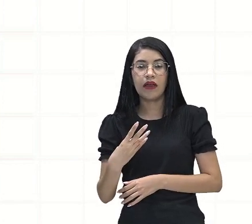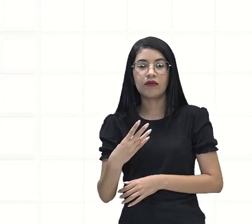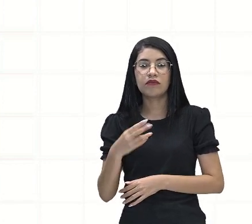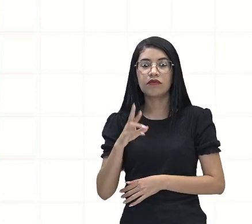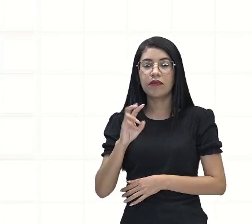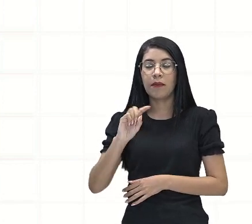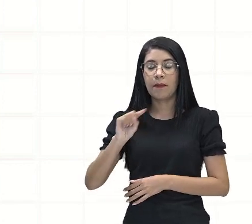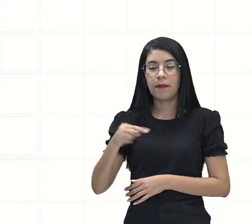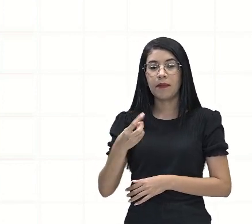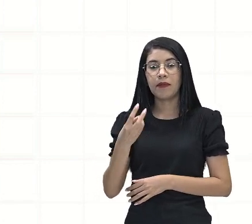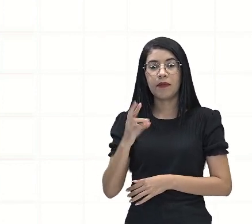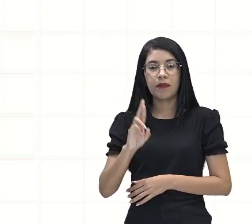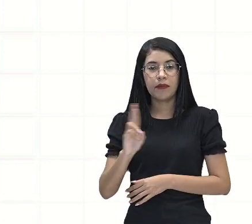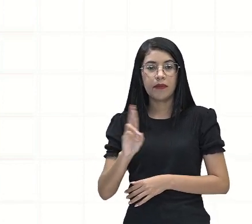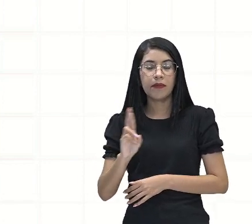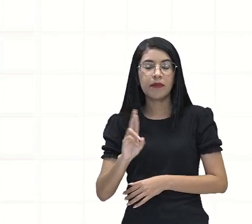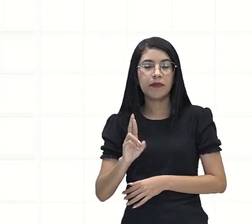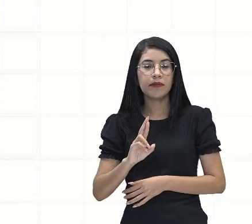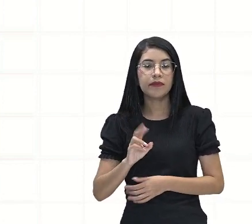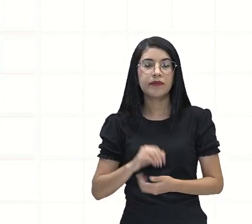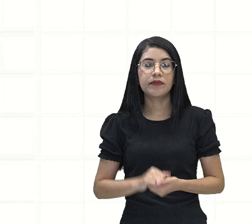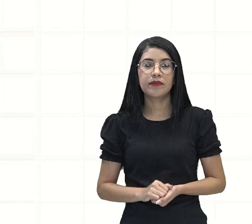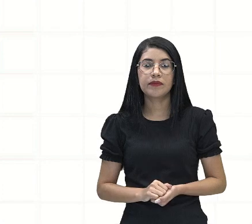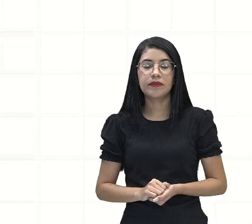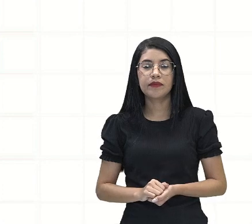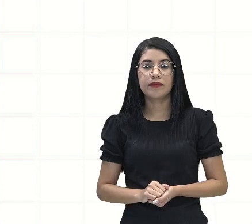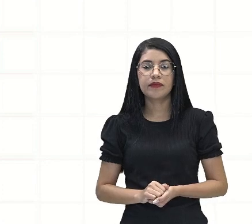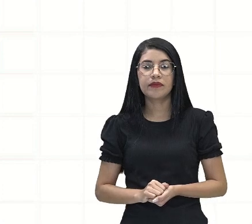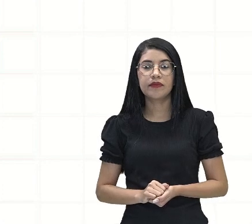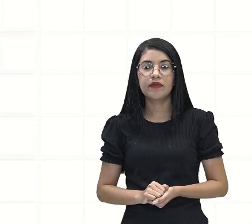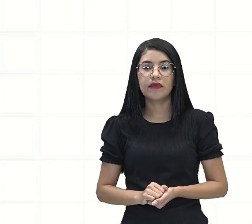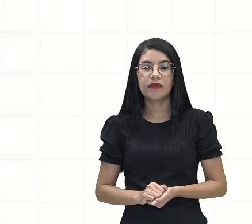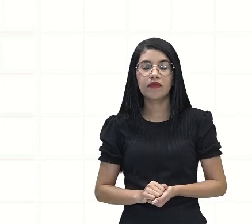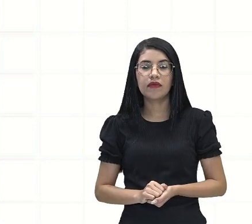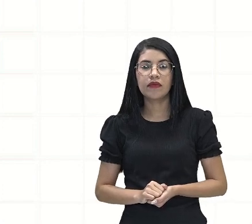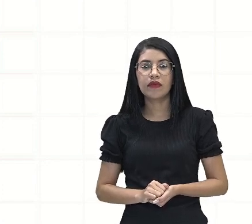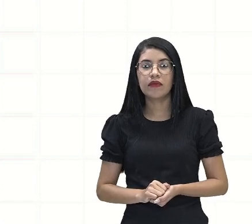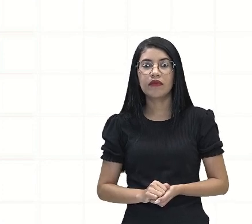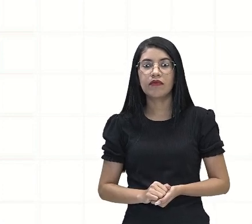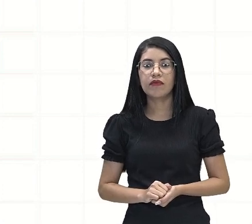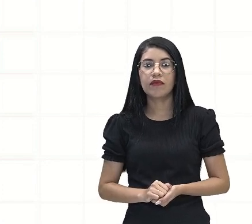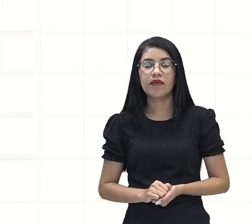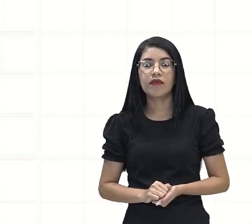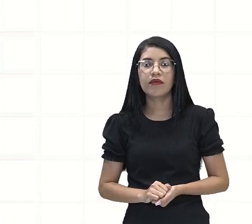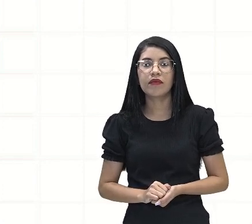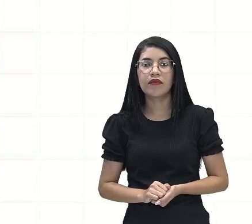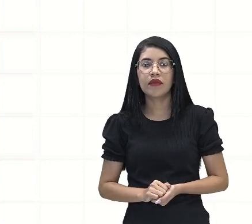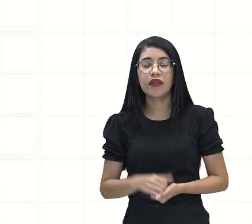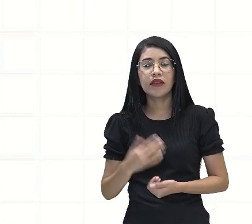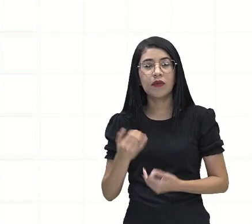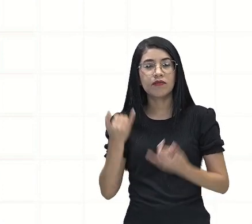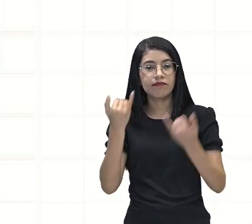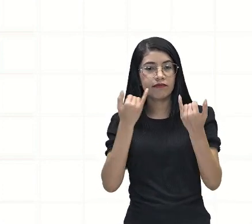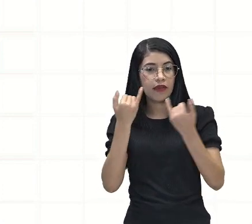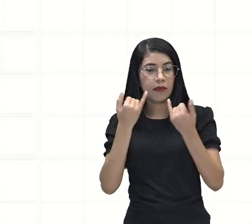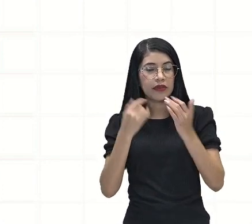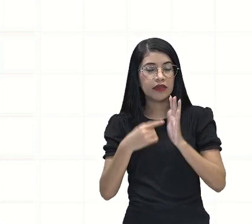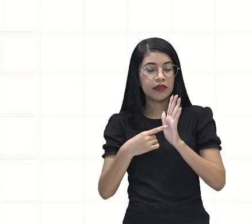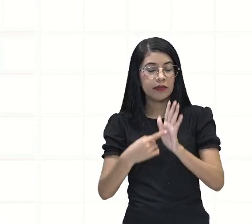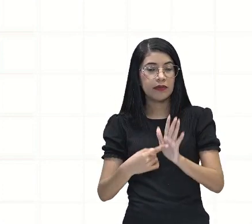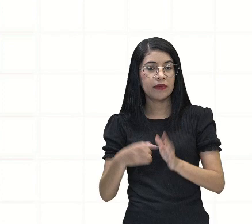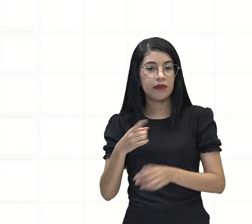menos R 1000 aí o PIB per capita Tá bom então a gente tem essas informações